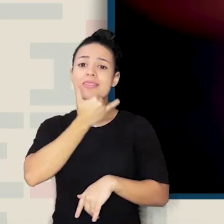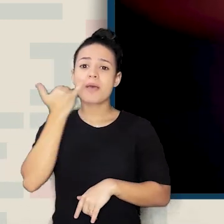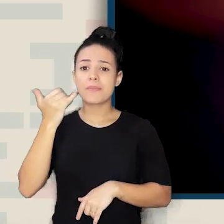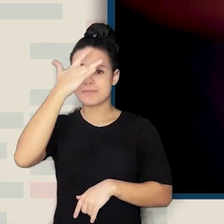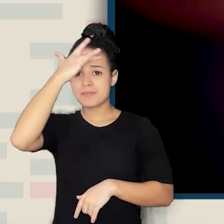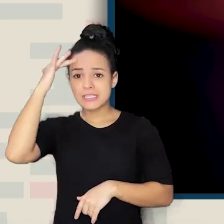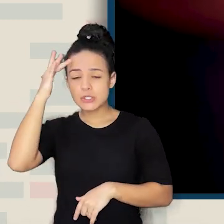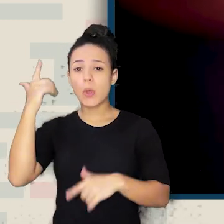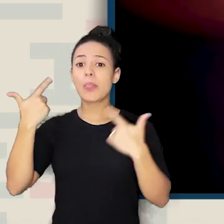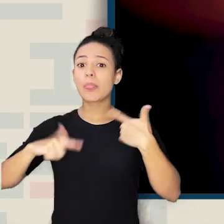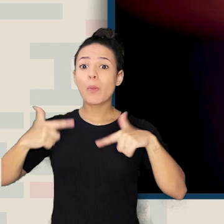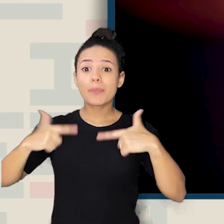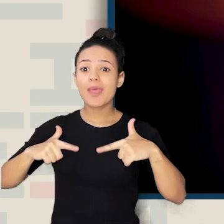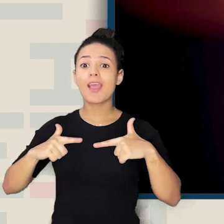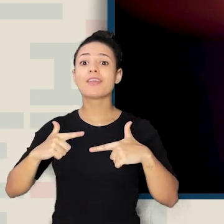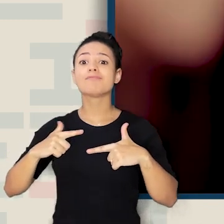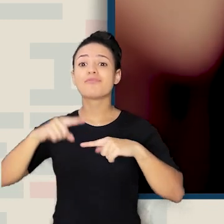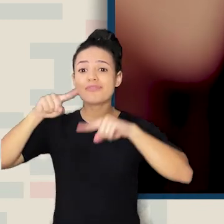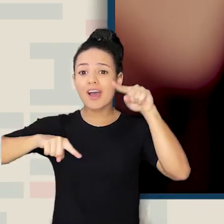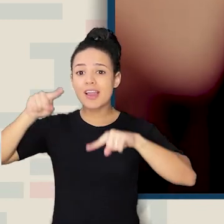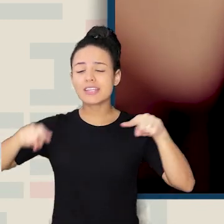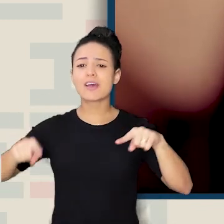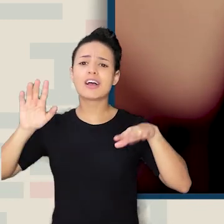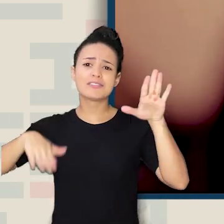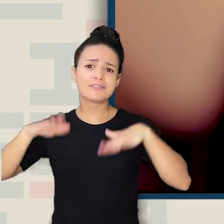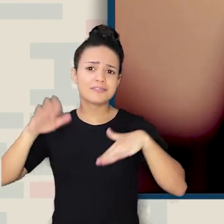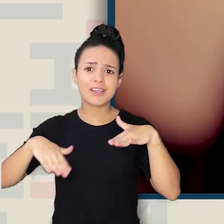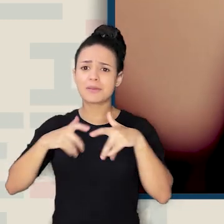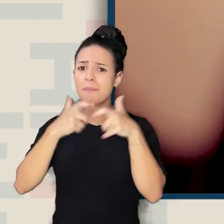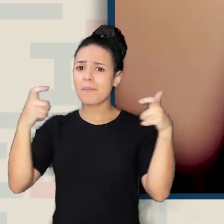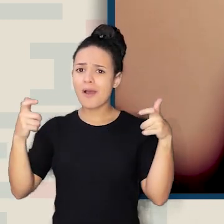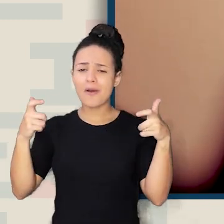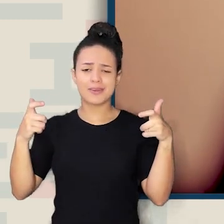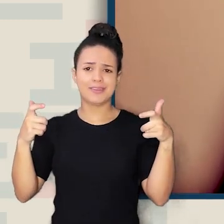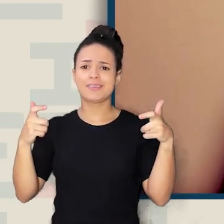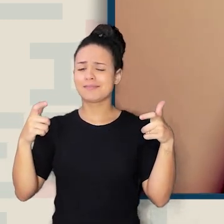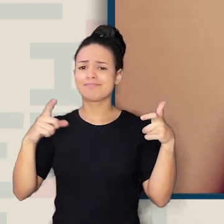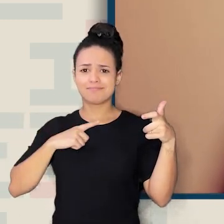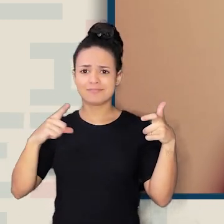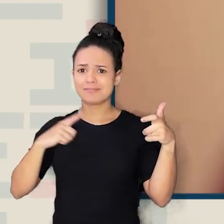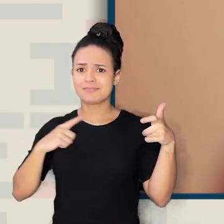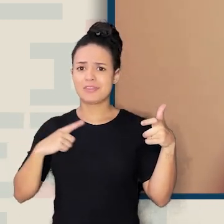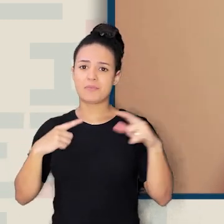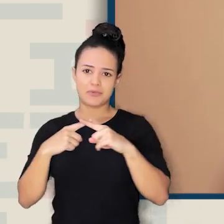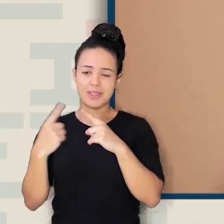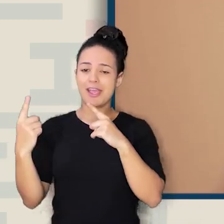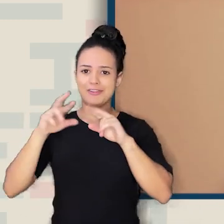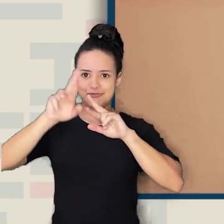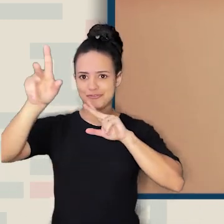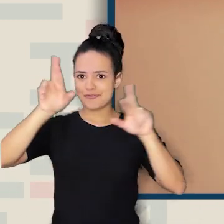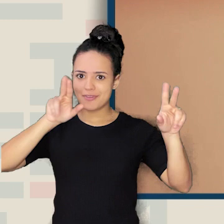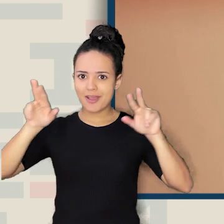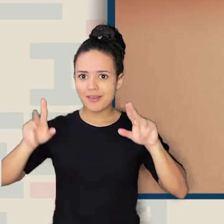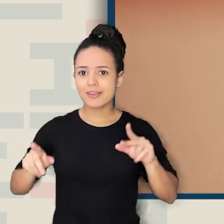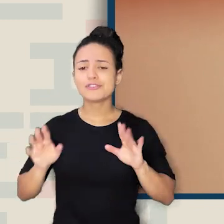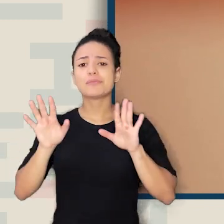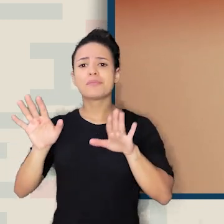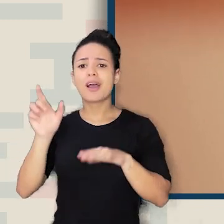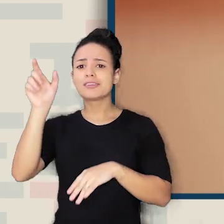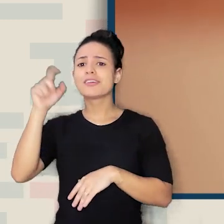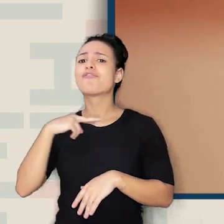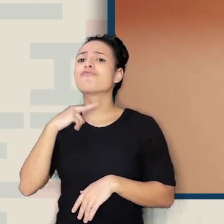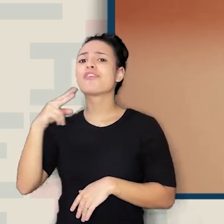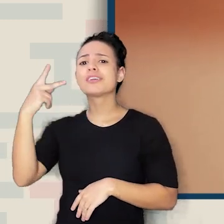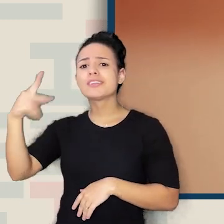sotaque. Às vezes é uma voz comum, assim, digamos. Que quase ninguém tem a voz igual a ninguém, mas uma voz comum, de